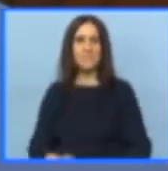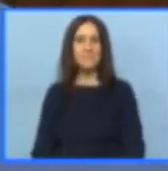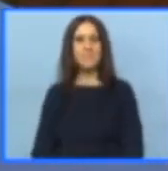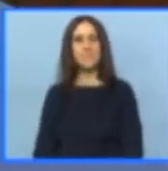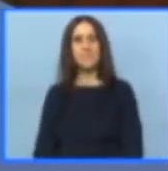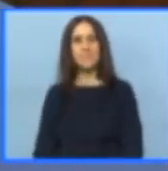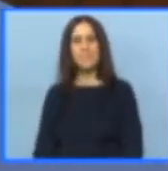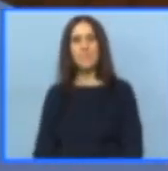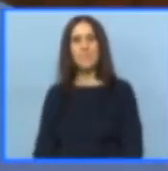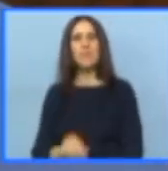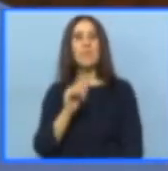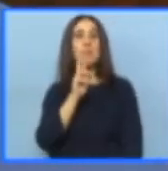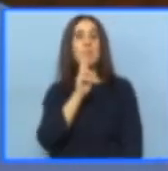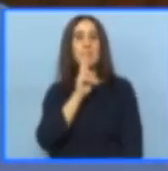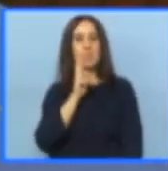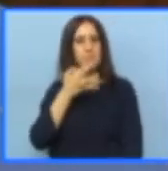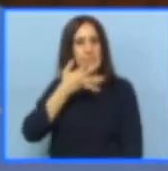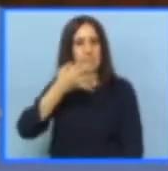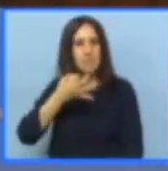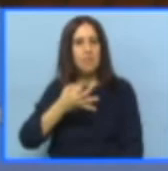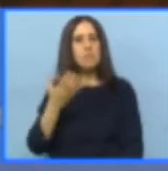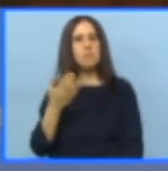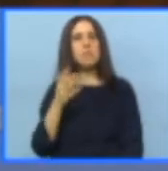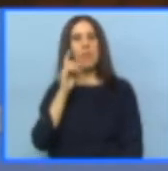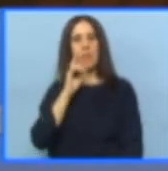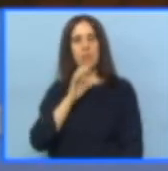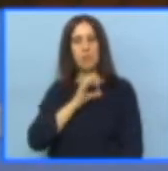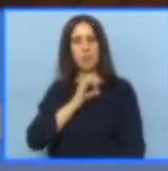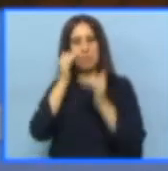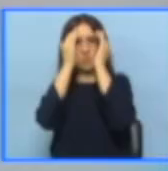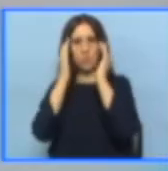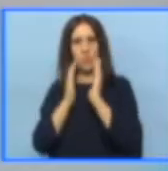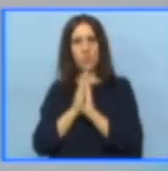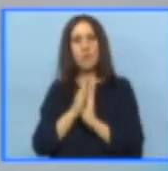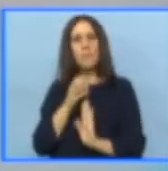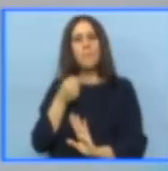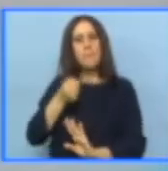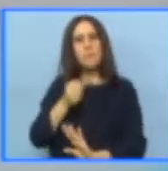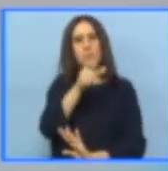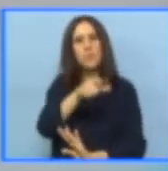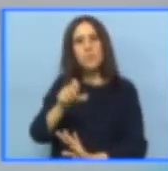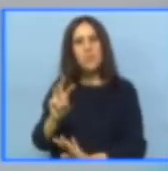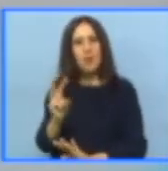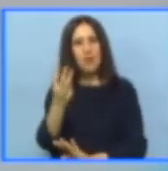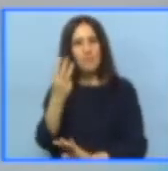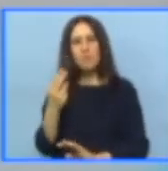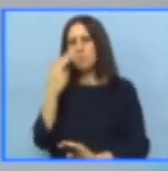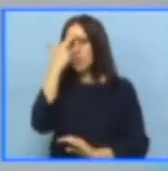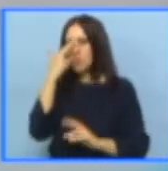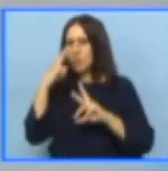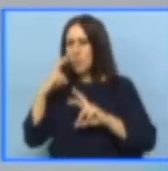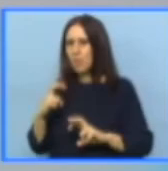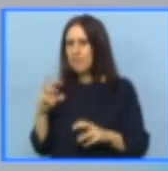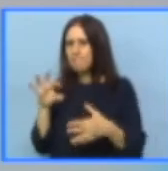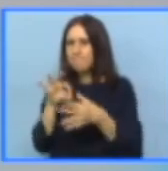Convicções crentes em Fátima, na mensagem que Nossa Senhora aí transmitiu aos 3 pastorinhos. A investigação histórica está em sintonia com essas convicções, a